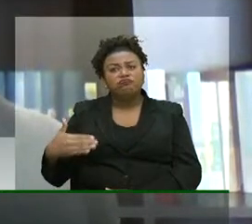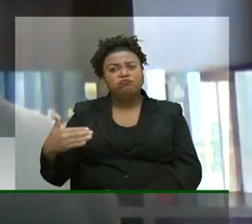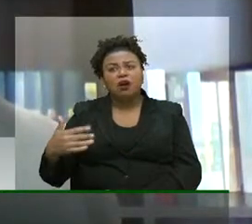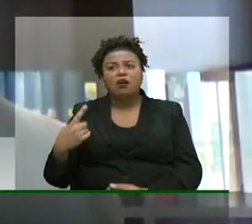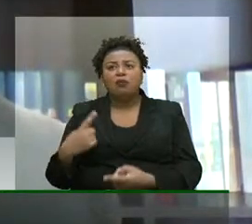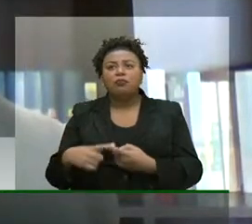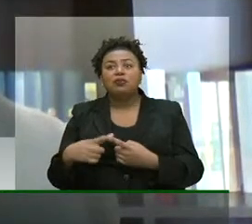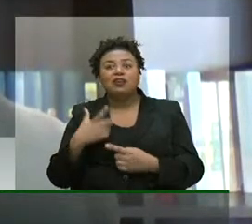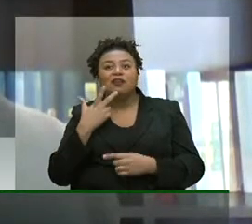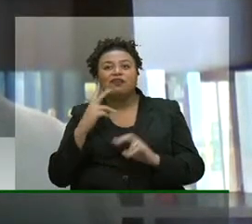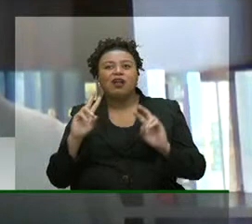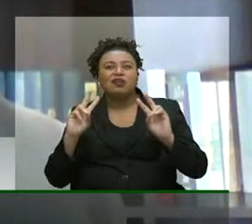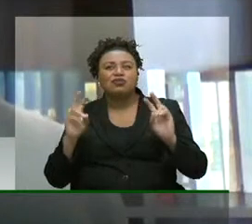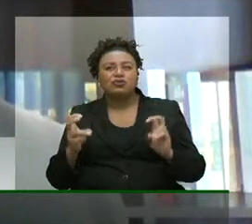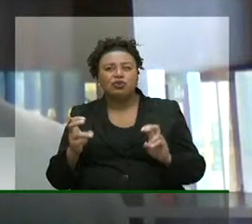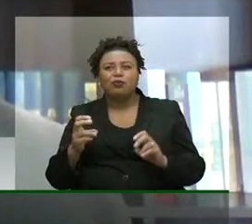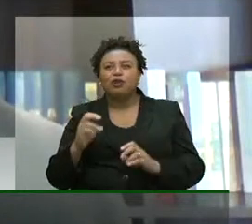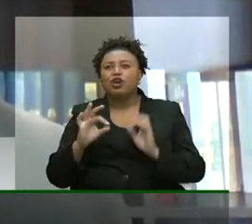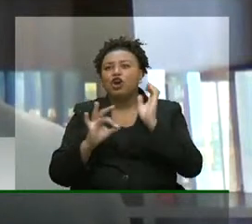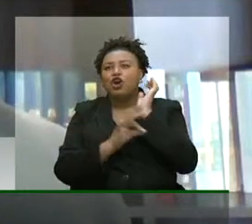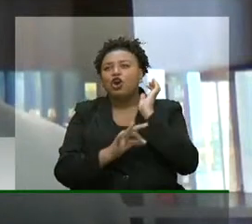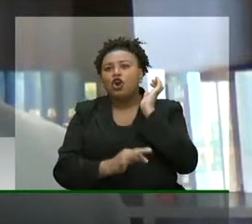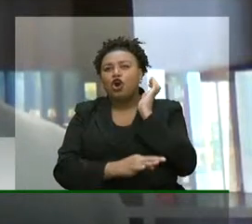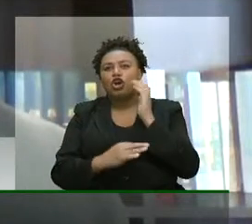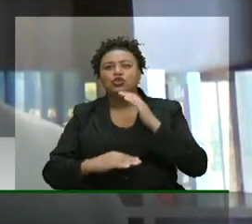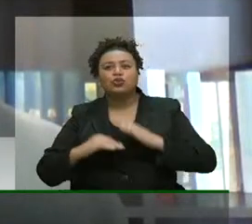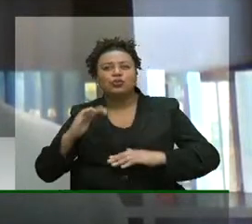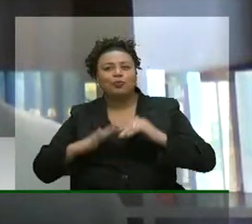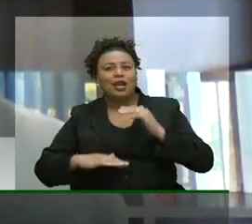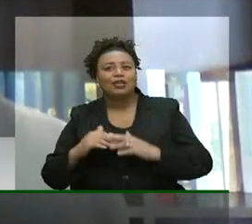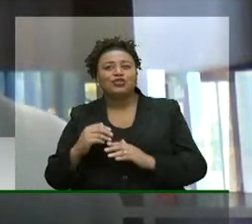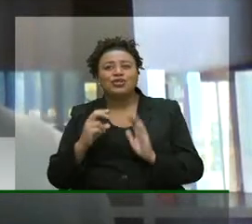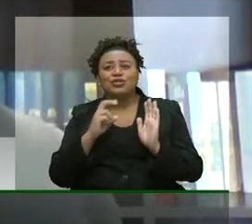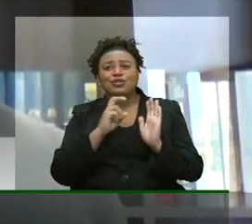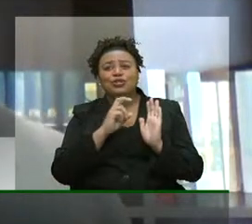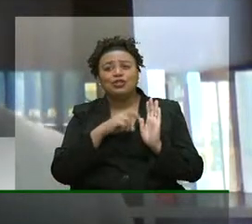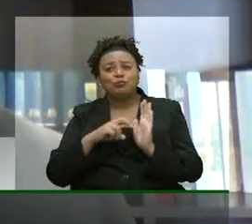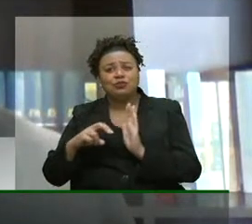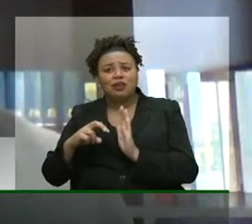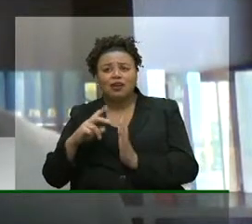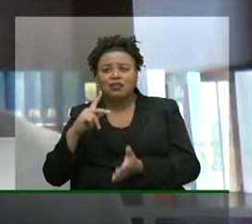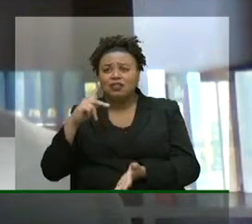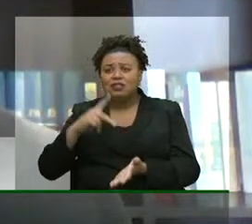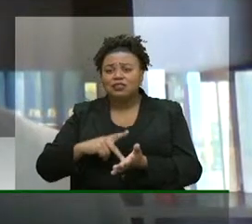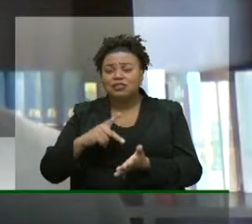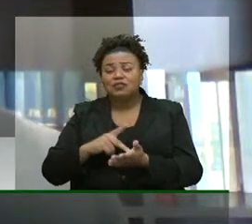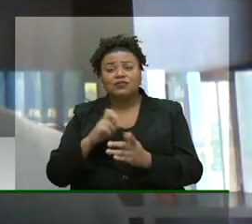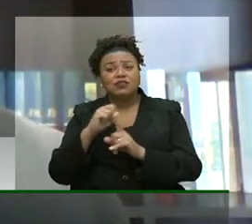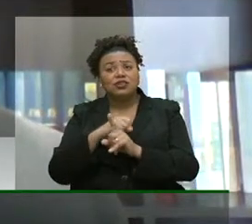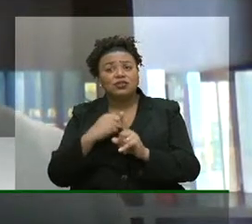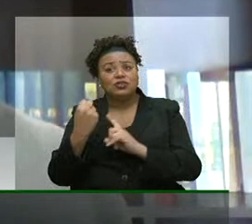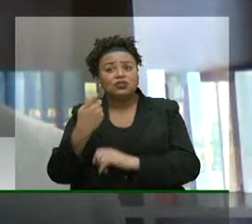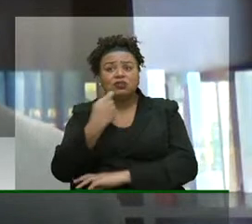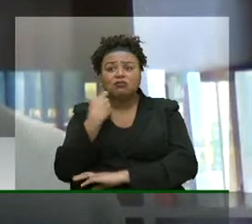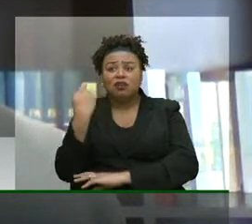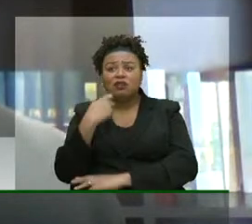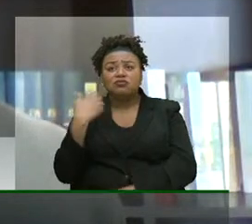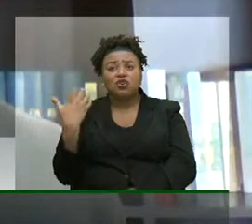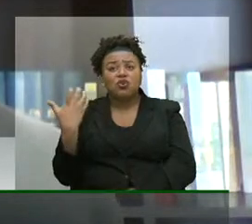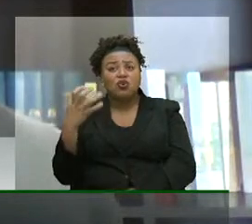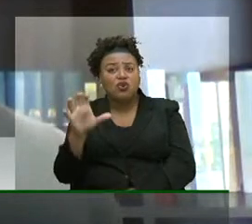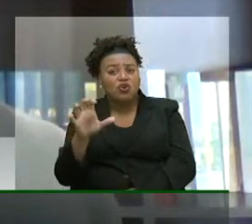ele trata de um código de boas práticas tributárias. O que, na realidade, a sociedade gaúcha